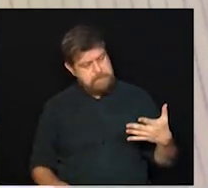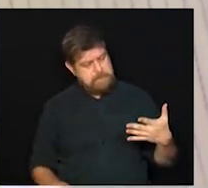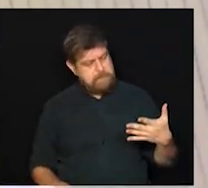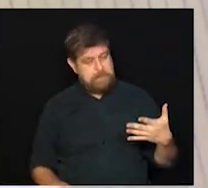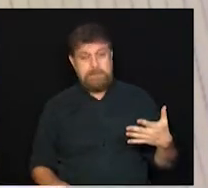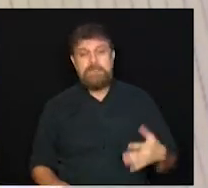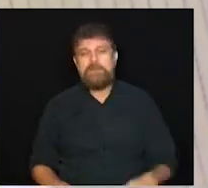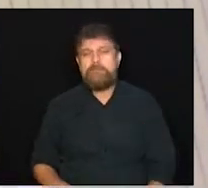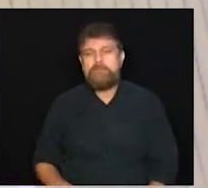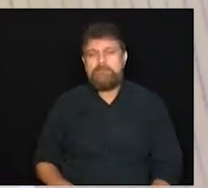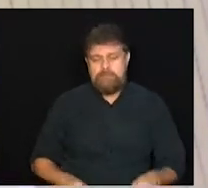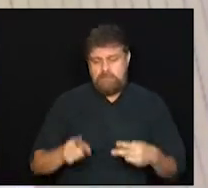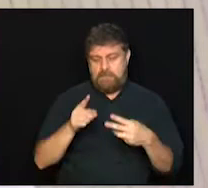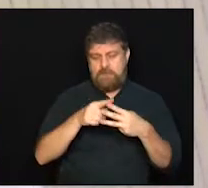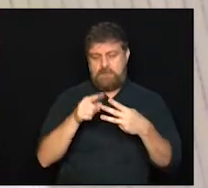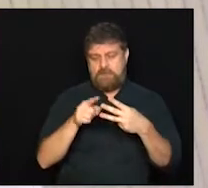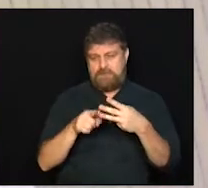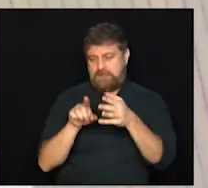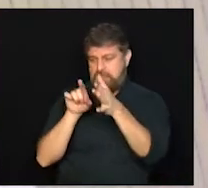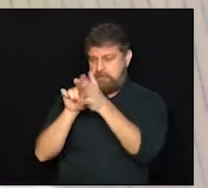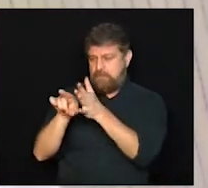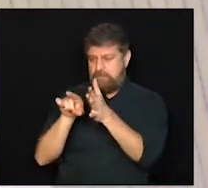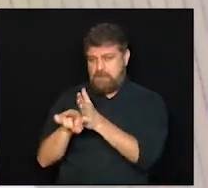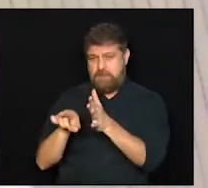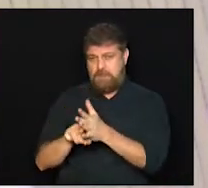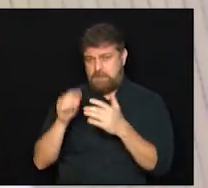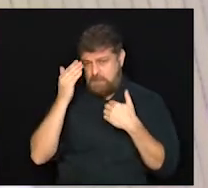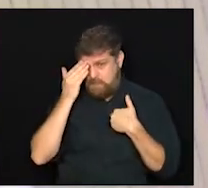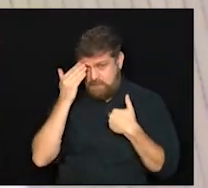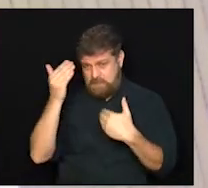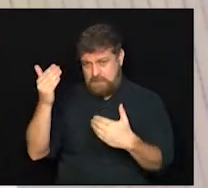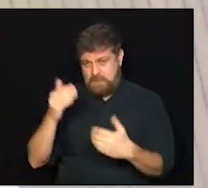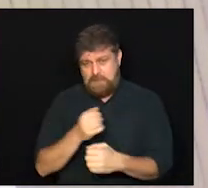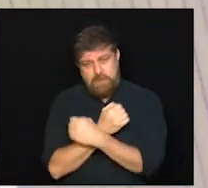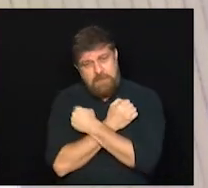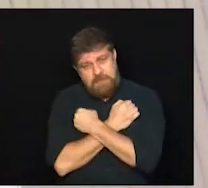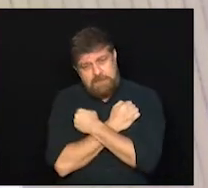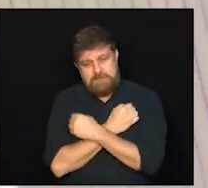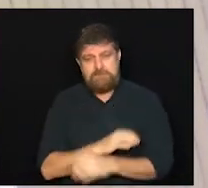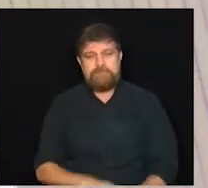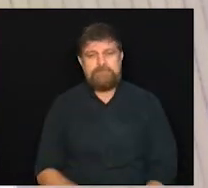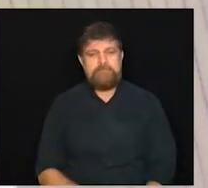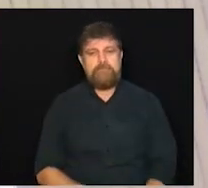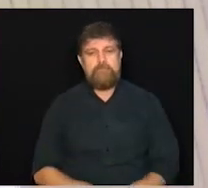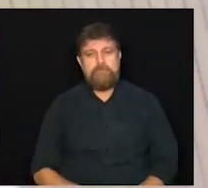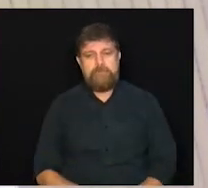Essas seriam as 3 perguntas, professora Eliane. Muito obrigado. Um abraço. Obrigada.